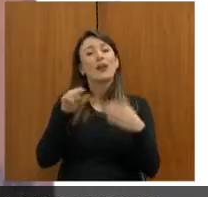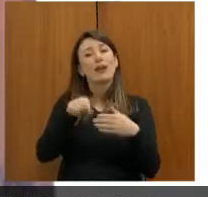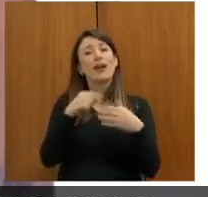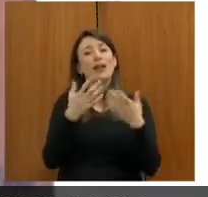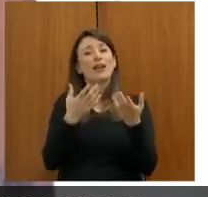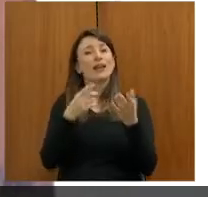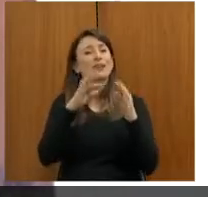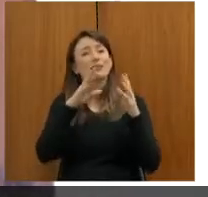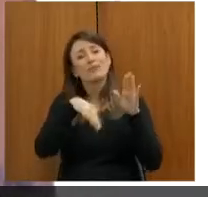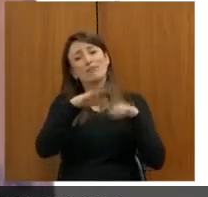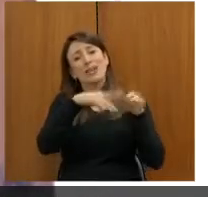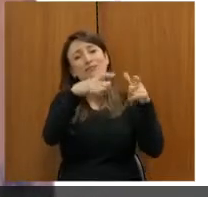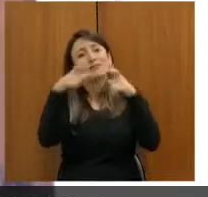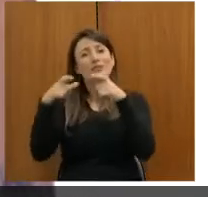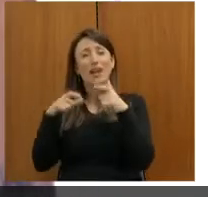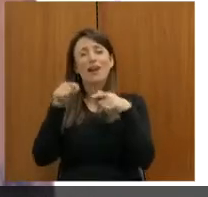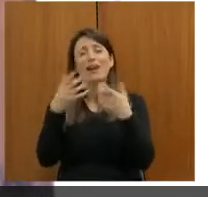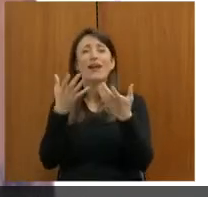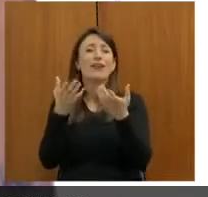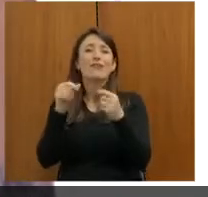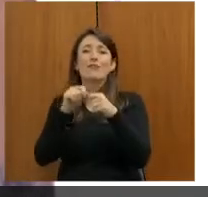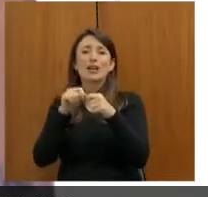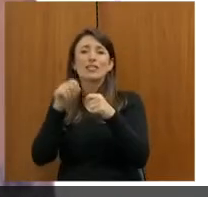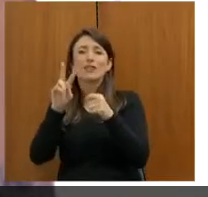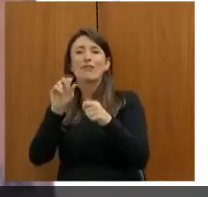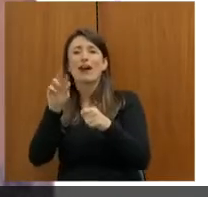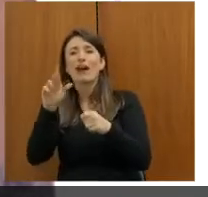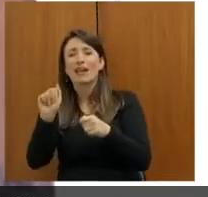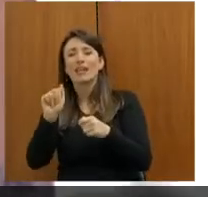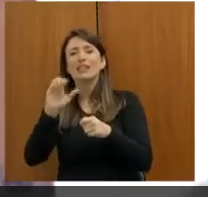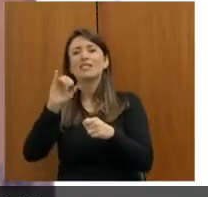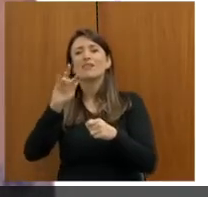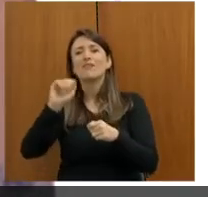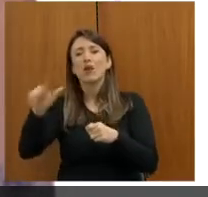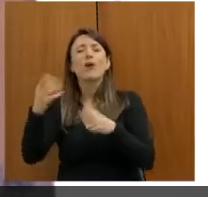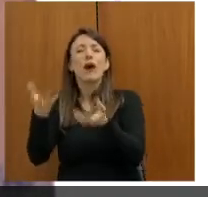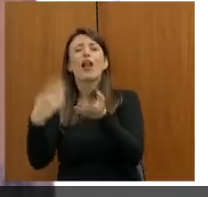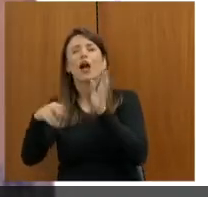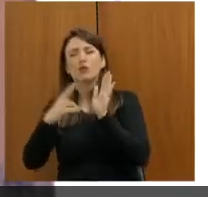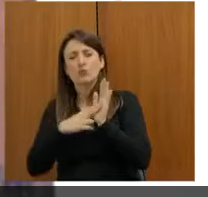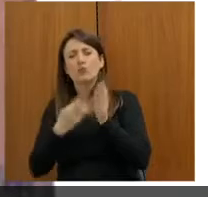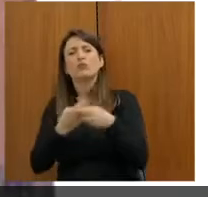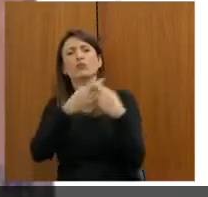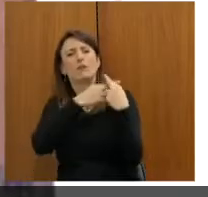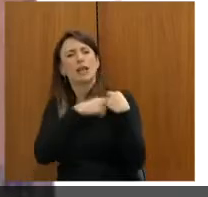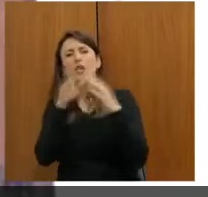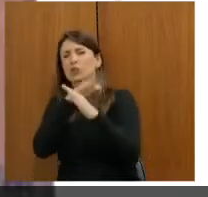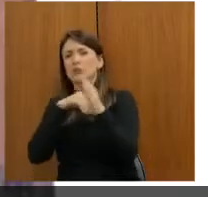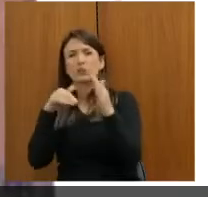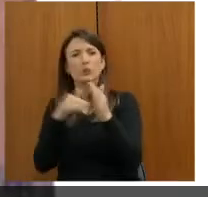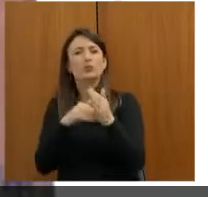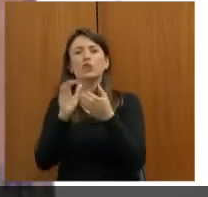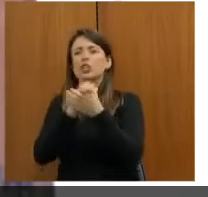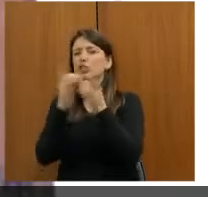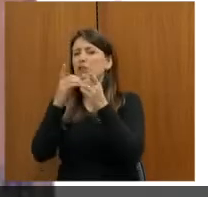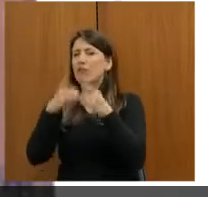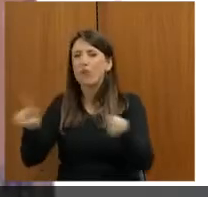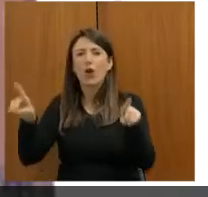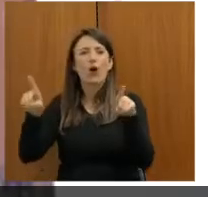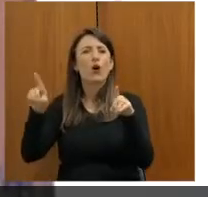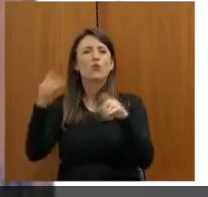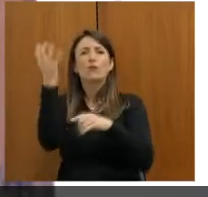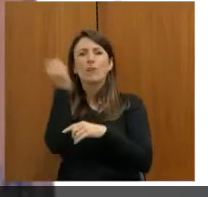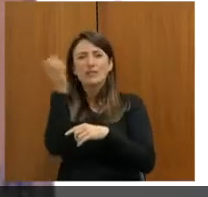responsabilidade das ações de divórcio de alimentos EA existe uma fragmentação do contexto da violência é